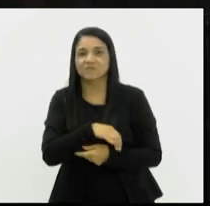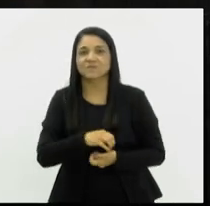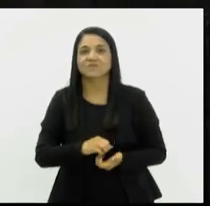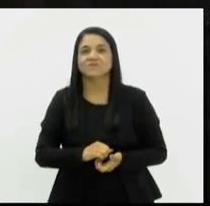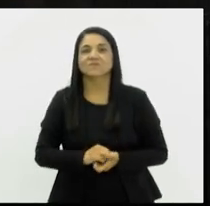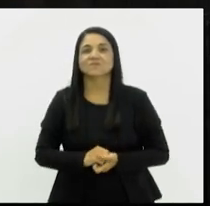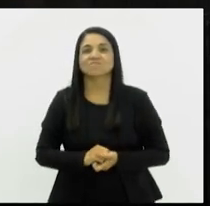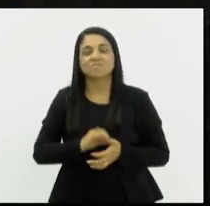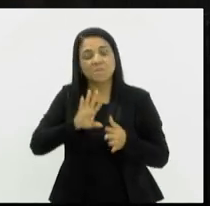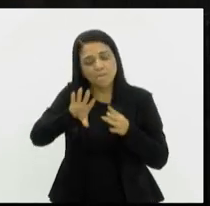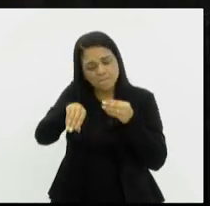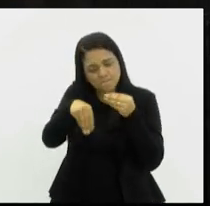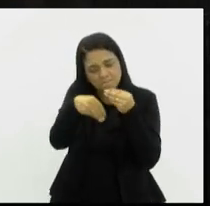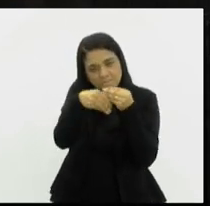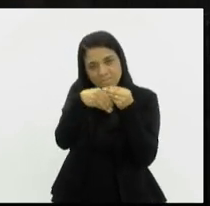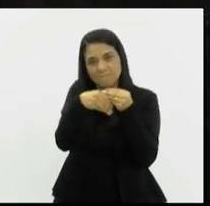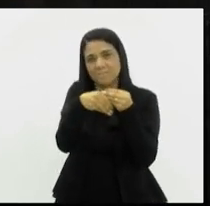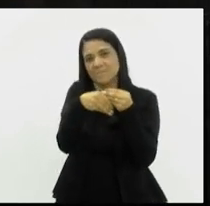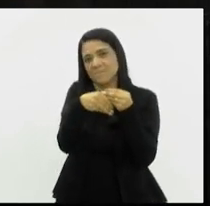para agregar